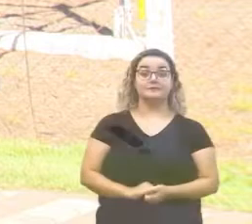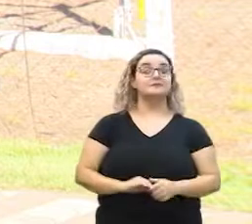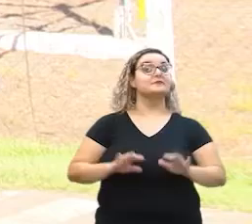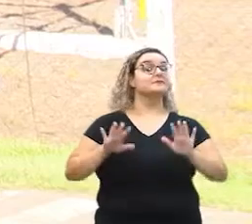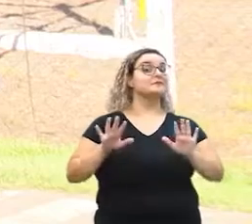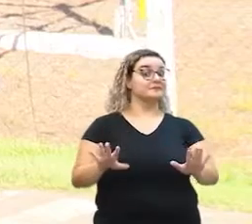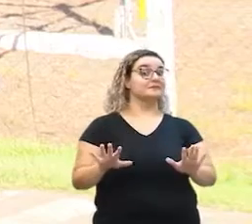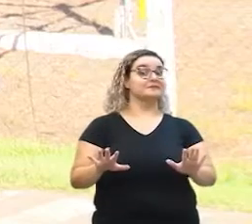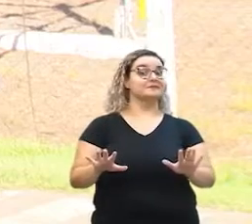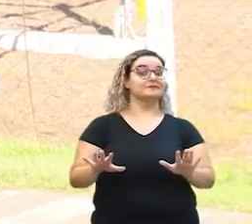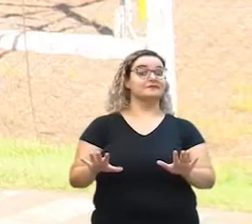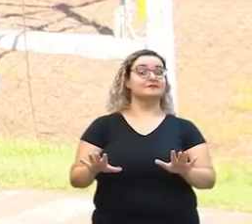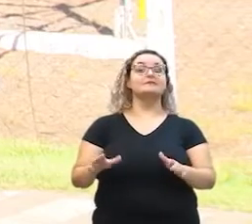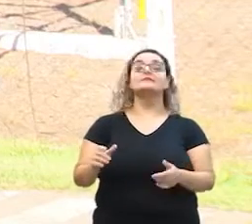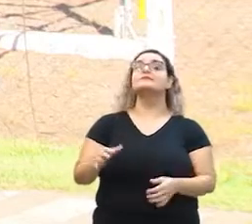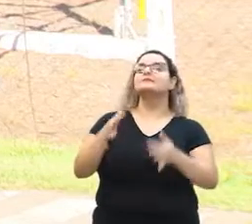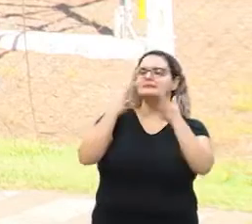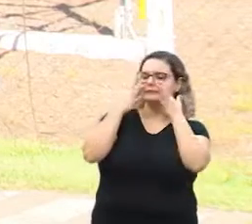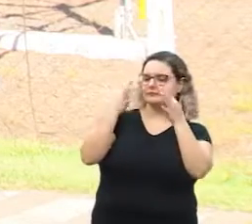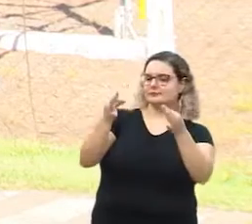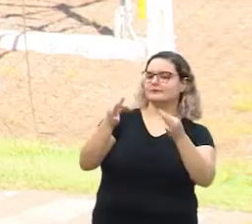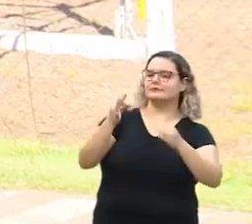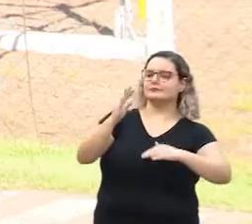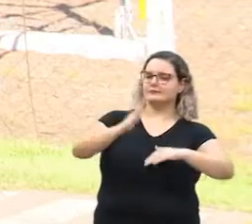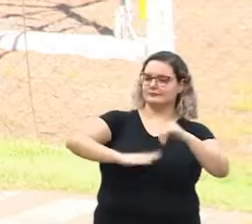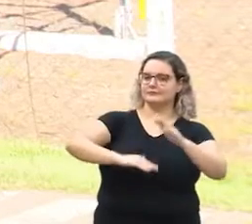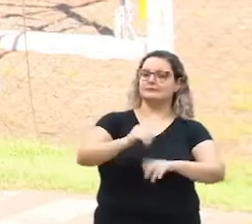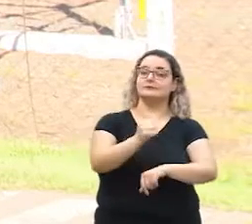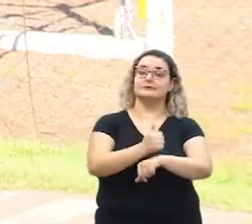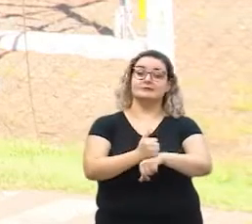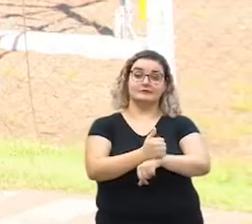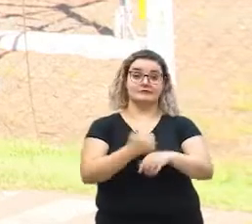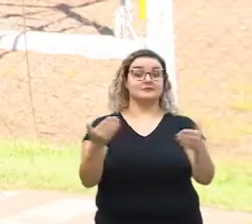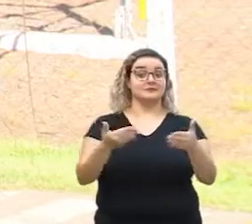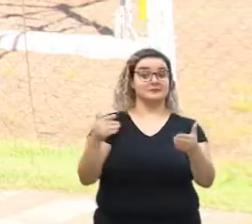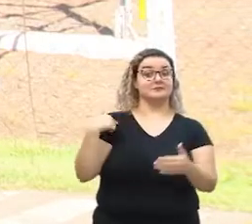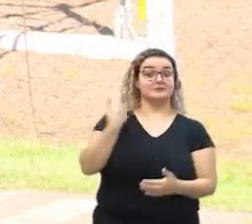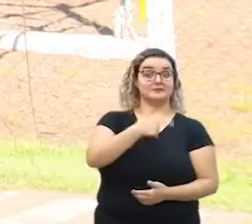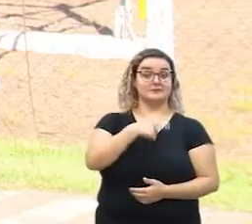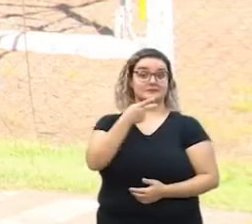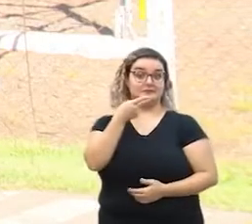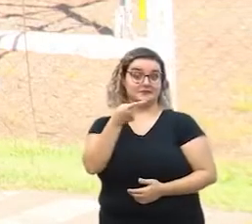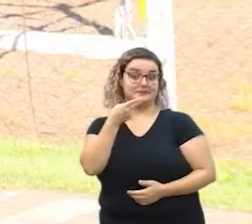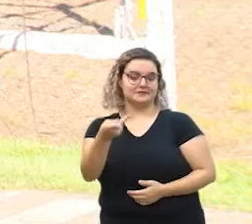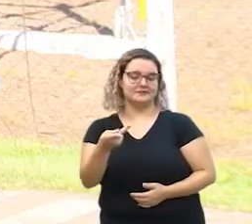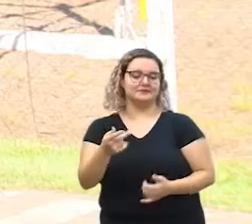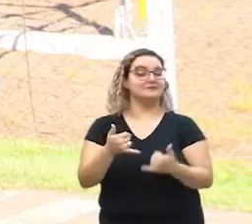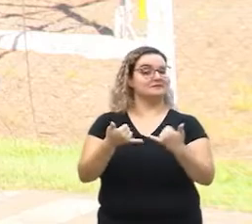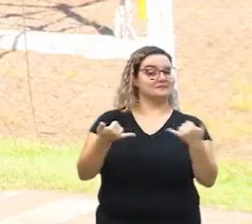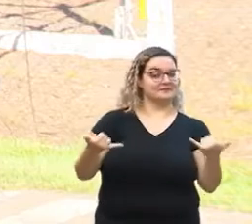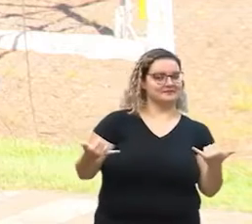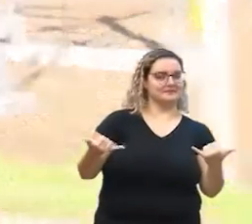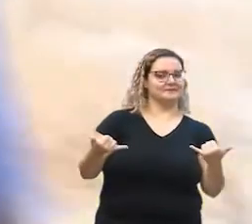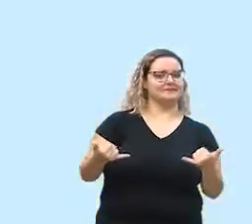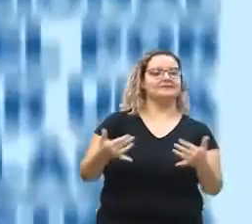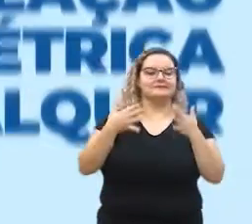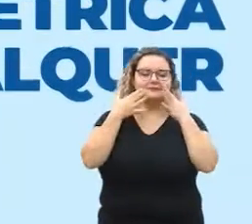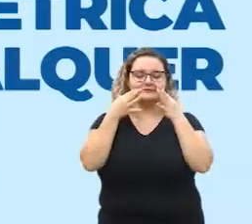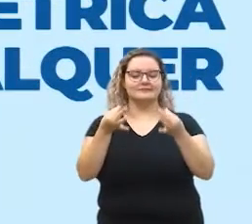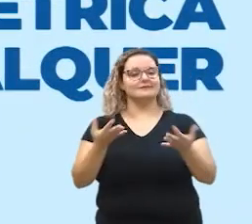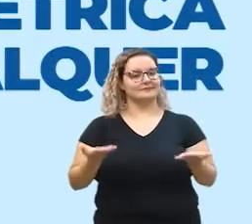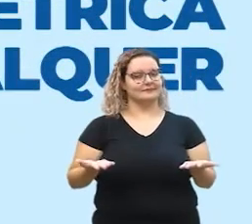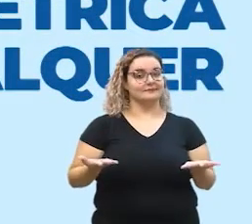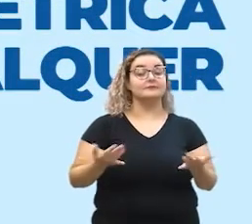Bom, é o quadro Se Liga na Profissão e hoje a gente vai falar sobre eletricista. Então, bora lá, se liga.